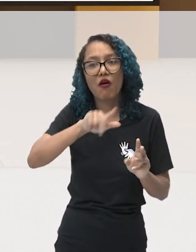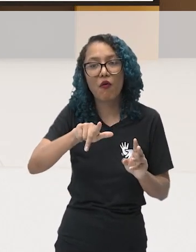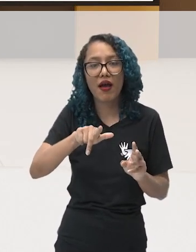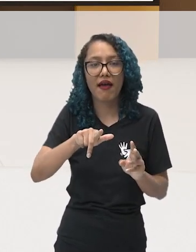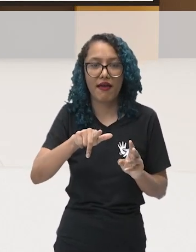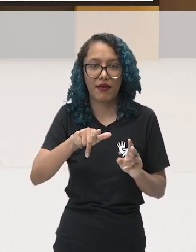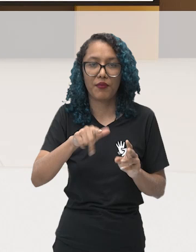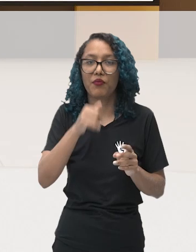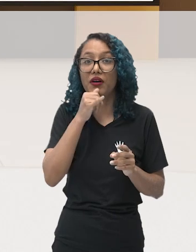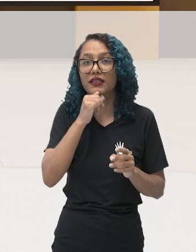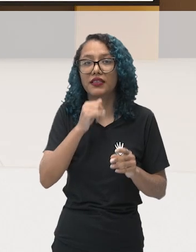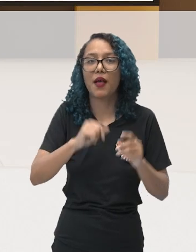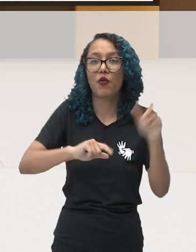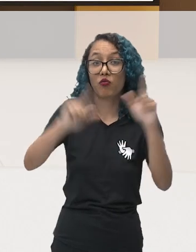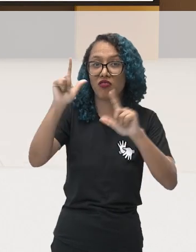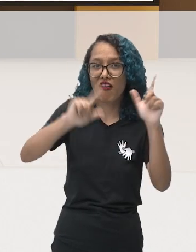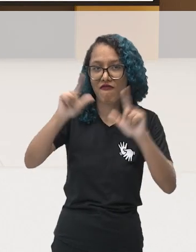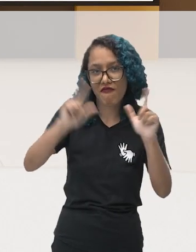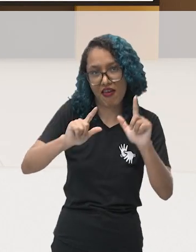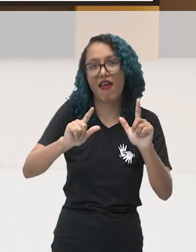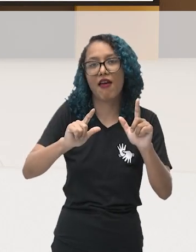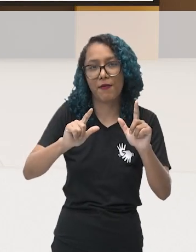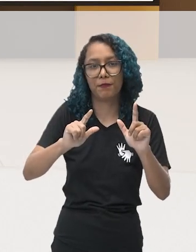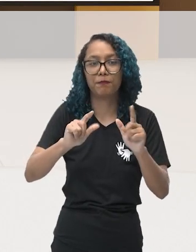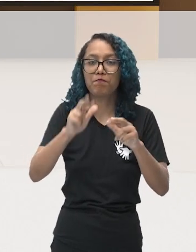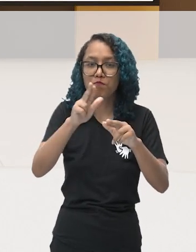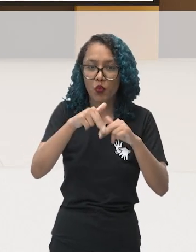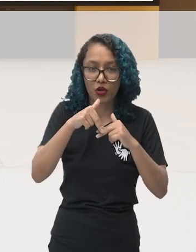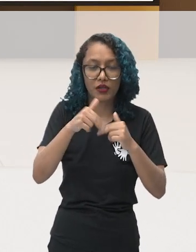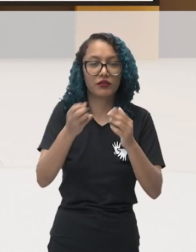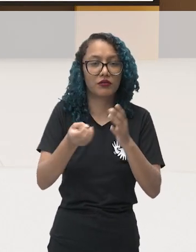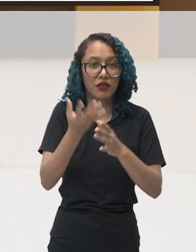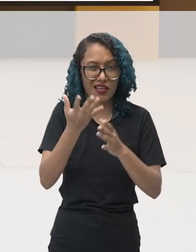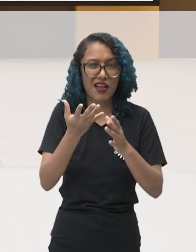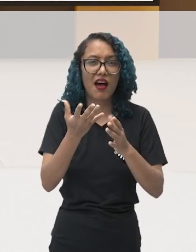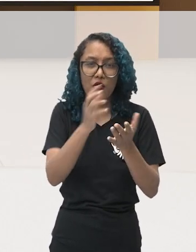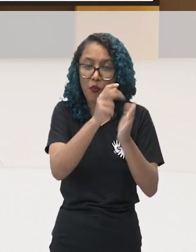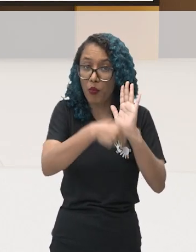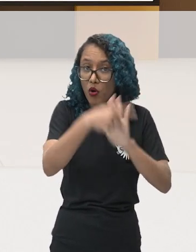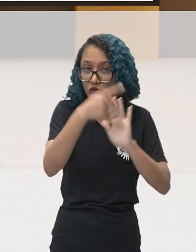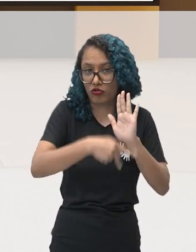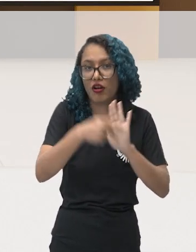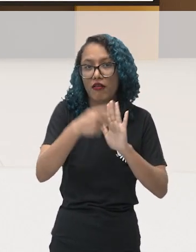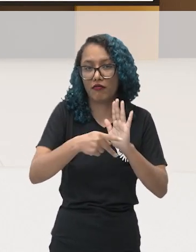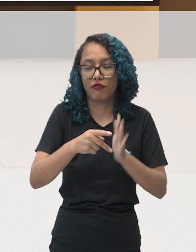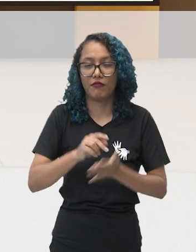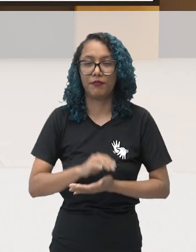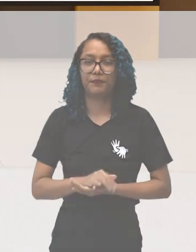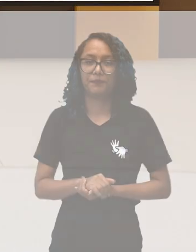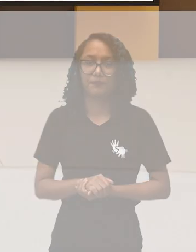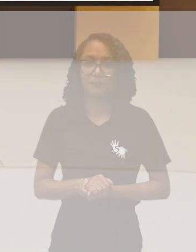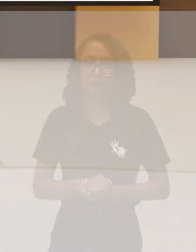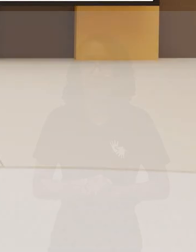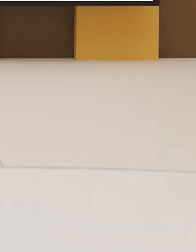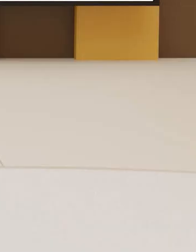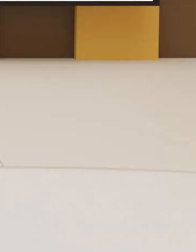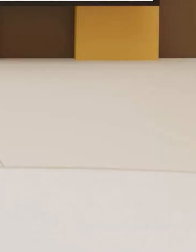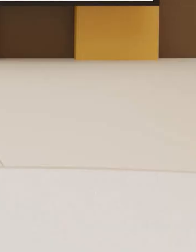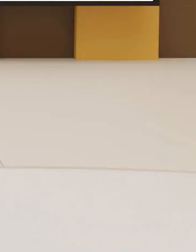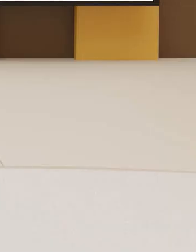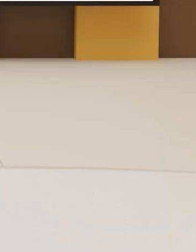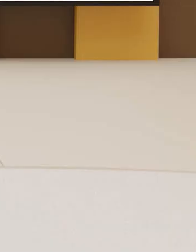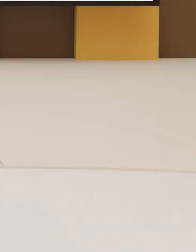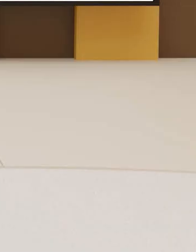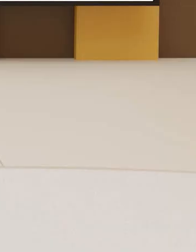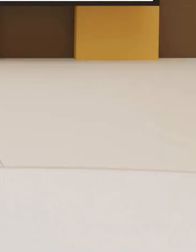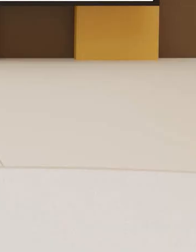de televisão. E por conta disso foi criado aí esse projeto, porque eles perceberam que a escola era o